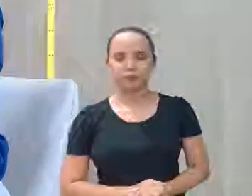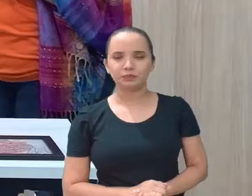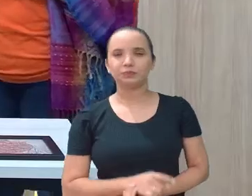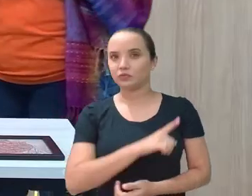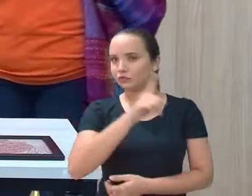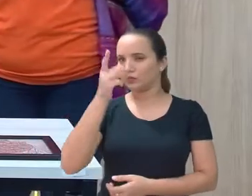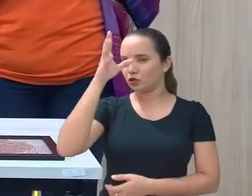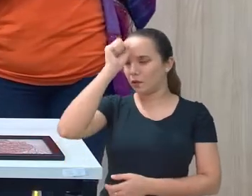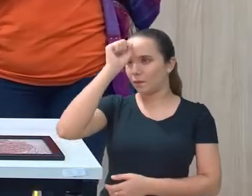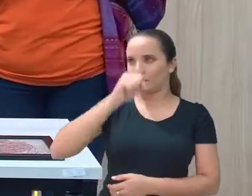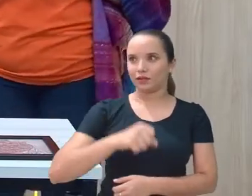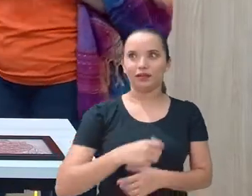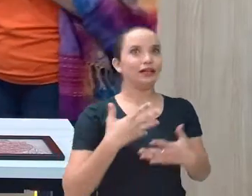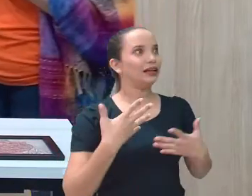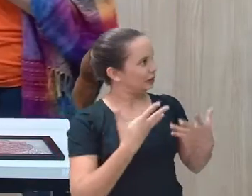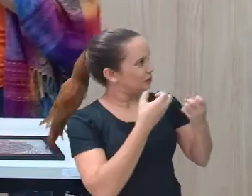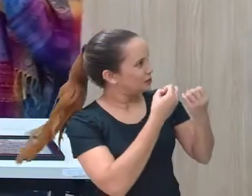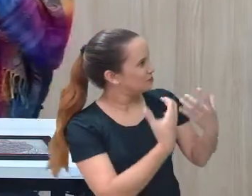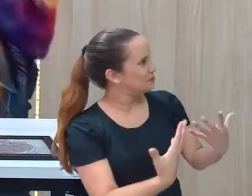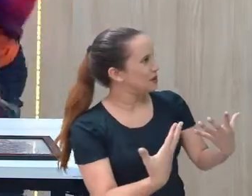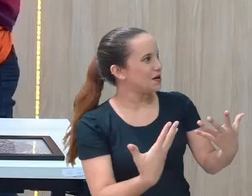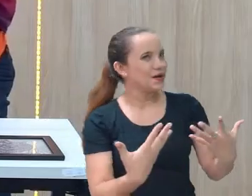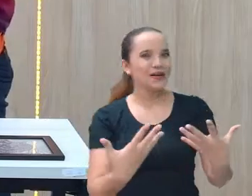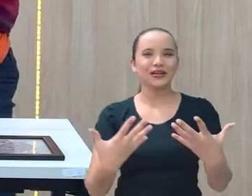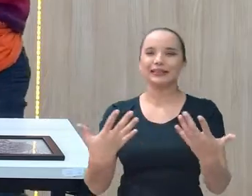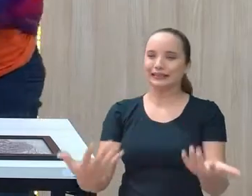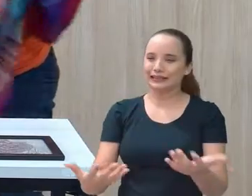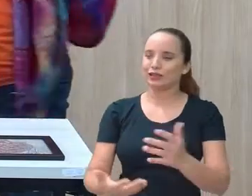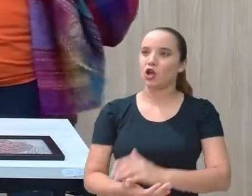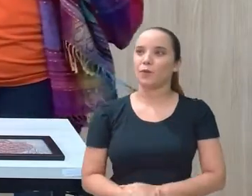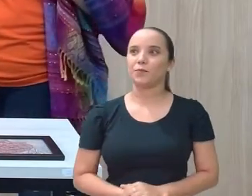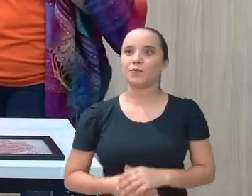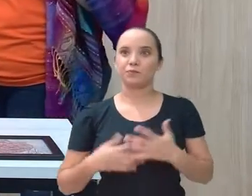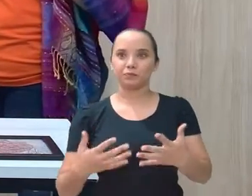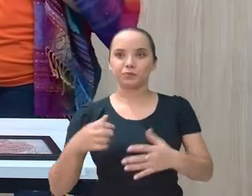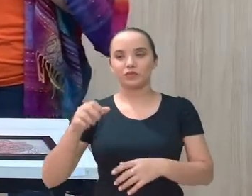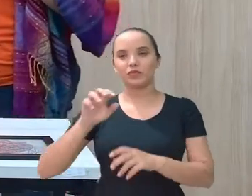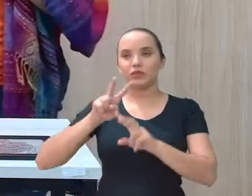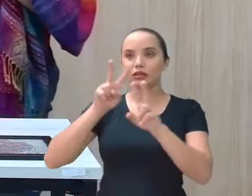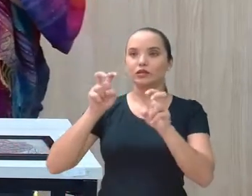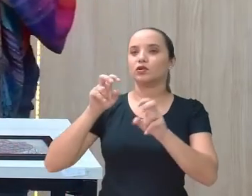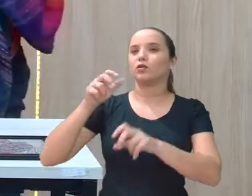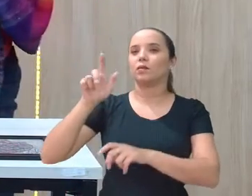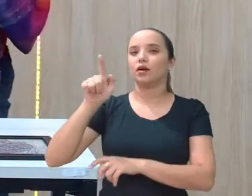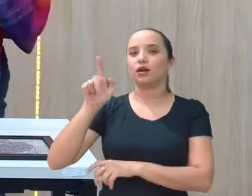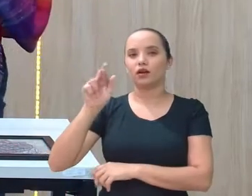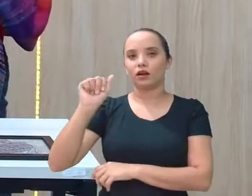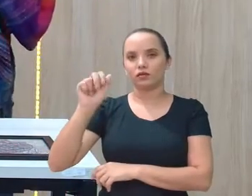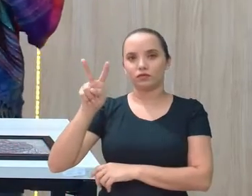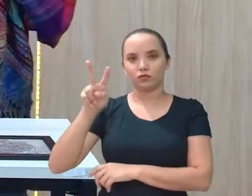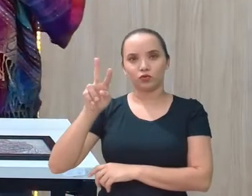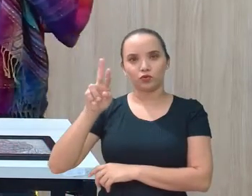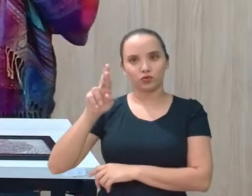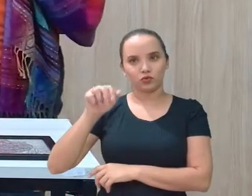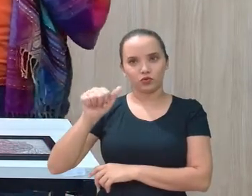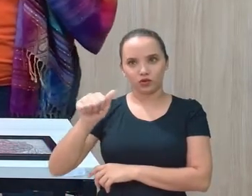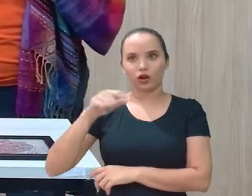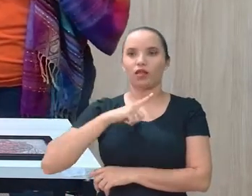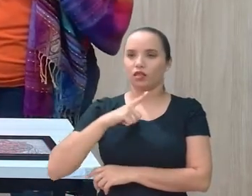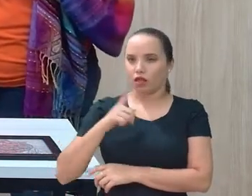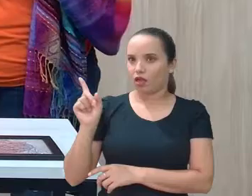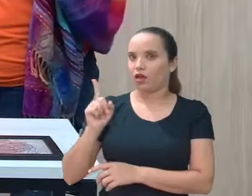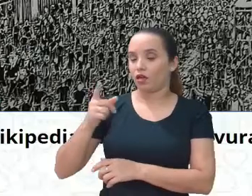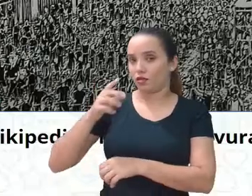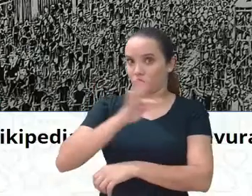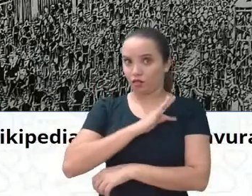coisa boa! E assim como a gravura em metal, essa técnica também necessita de uma